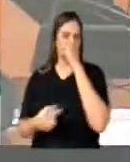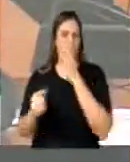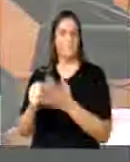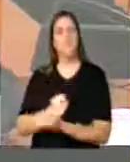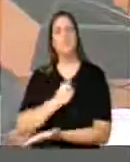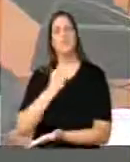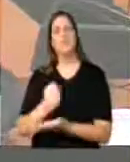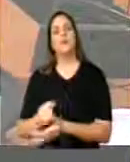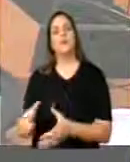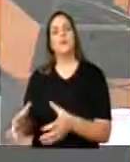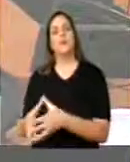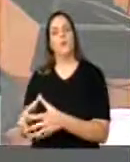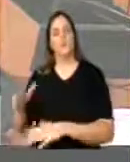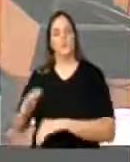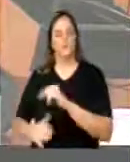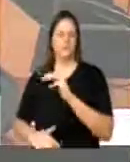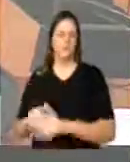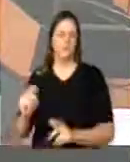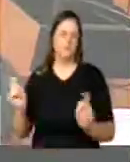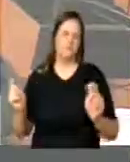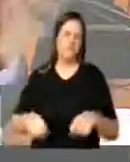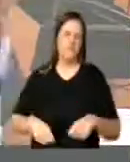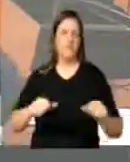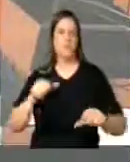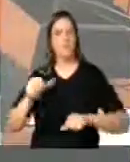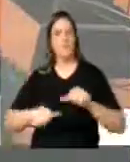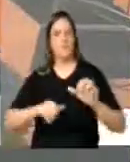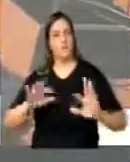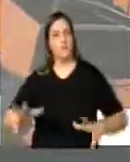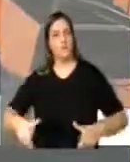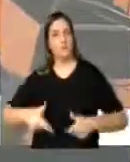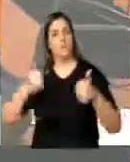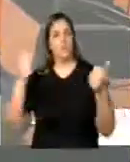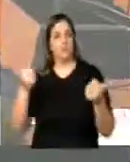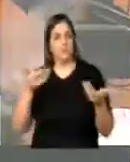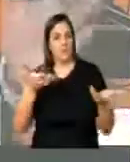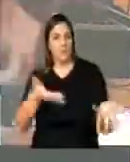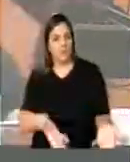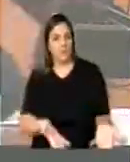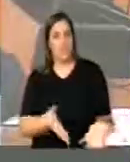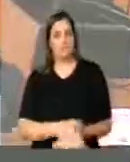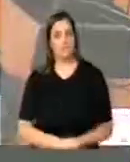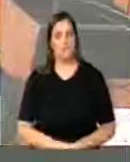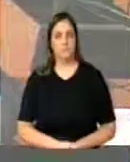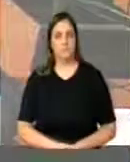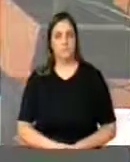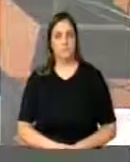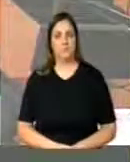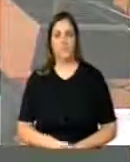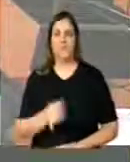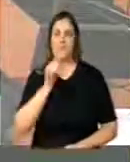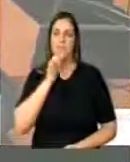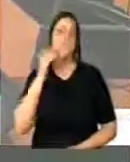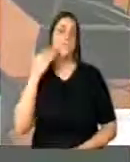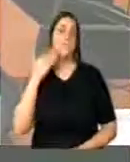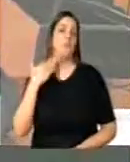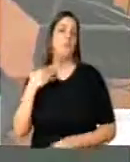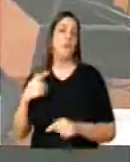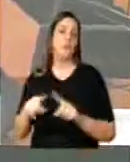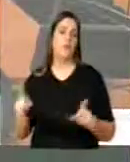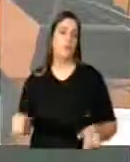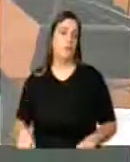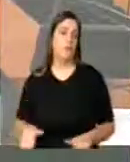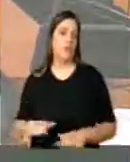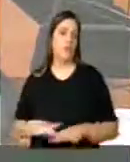de organizar a condição de maior força desses trabalhadores, como nós temos exemplos hoje de bancários. Portanto,